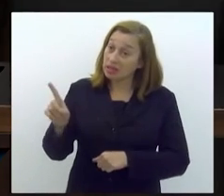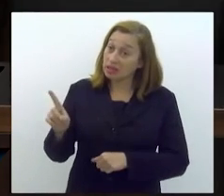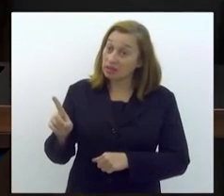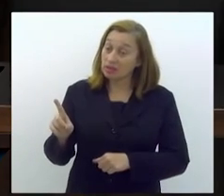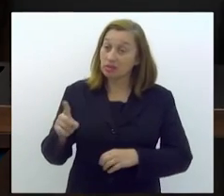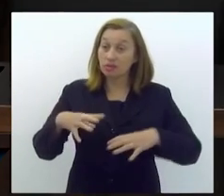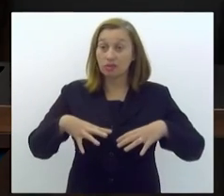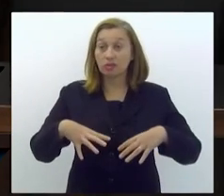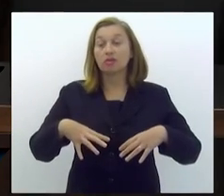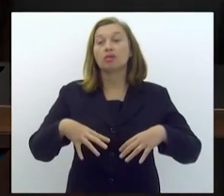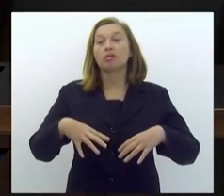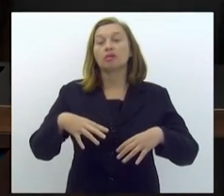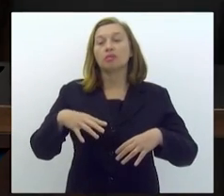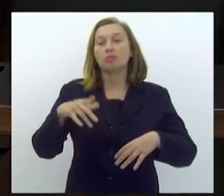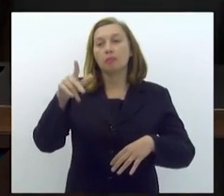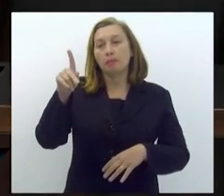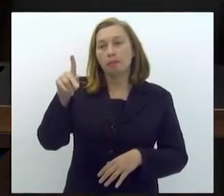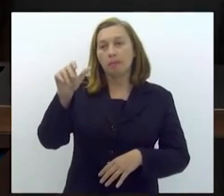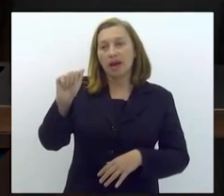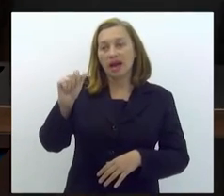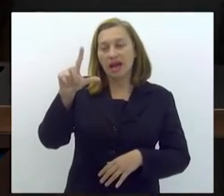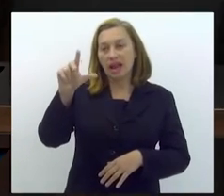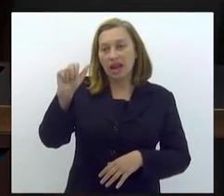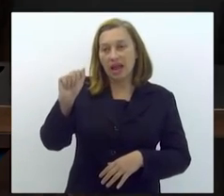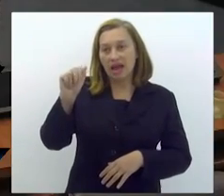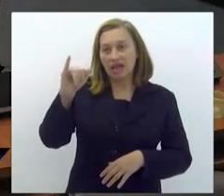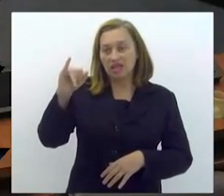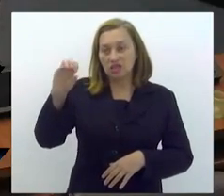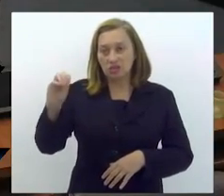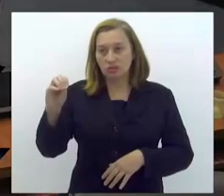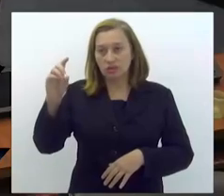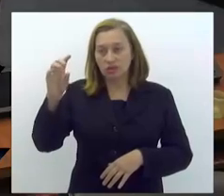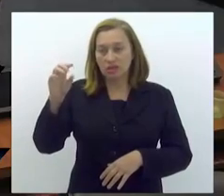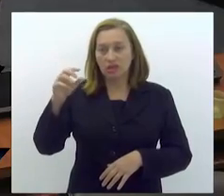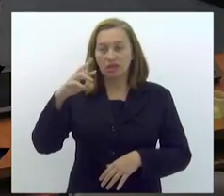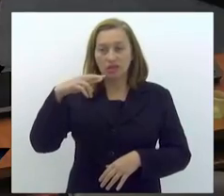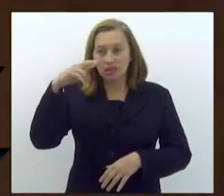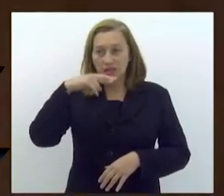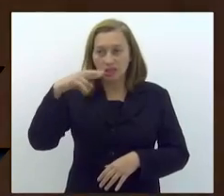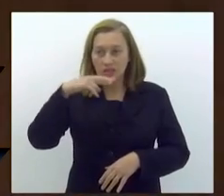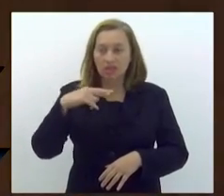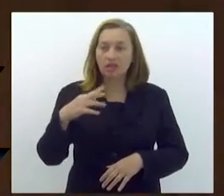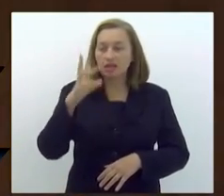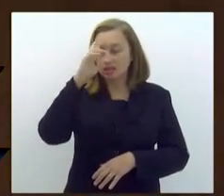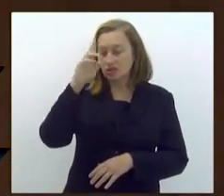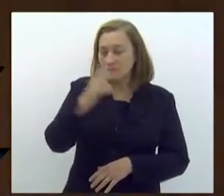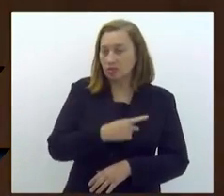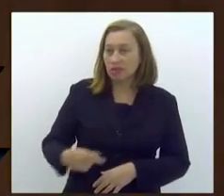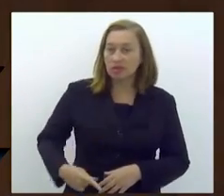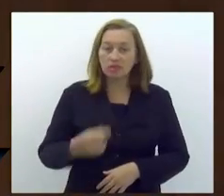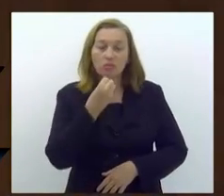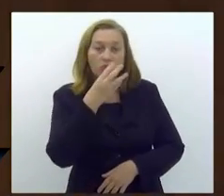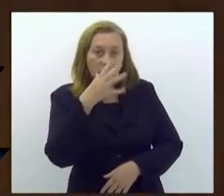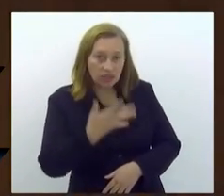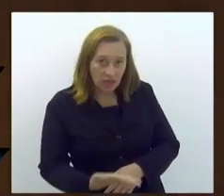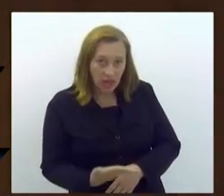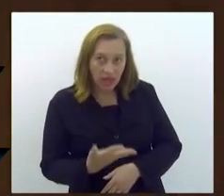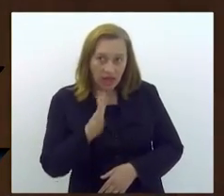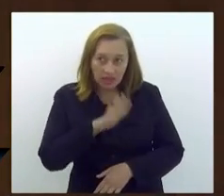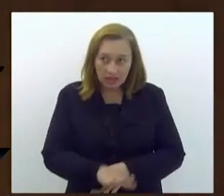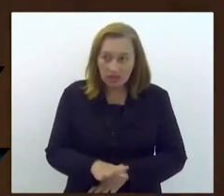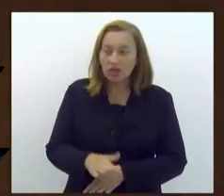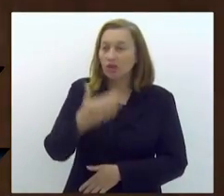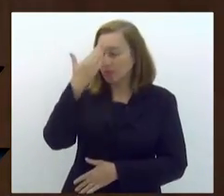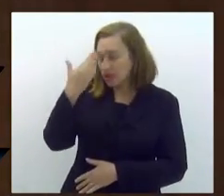palácio Tiradentes preciso me dirigir para lá senhora Presidente Boa tarde obrigado pela oportunidade meu microfone hoje